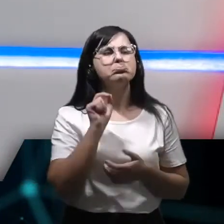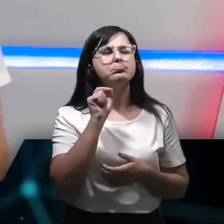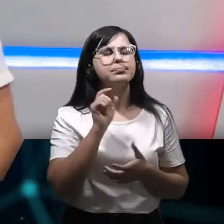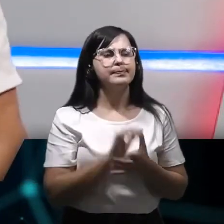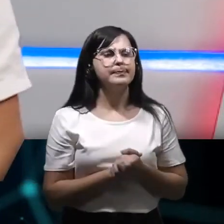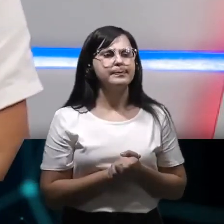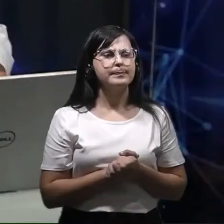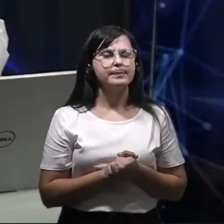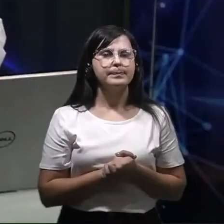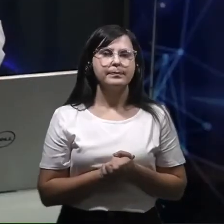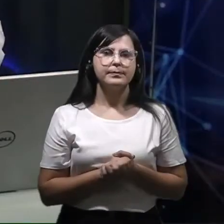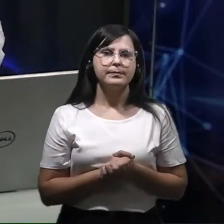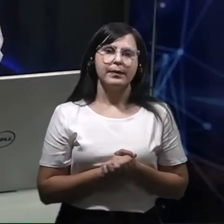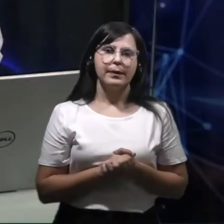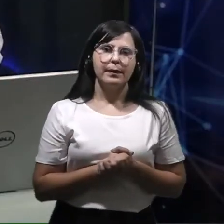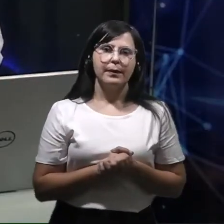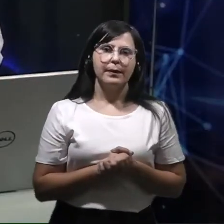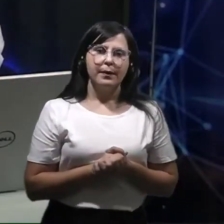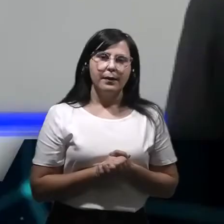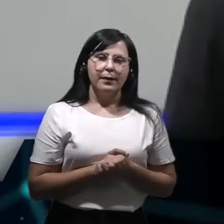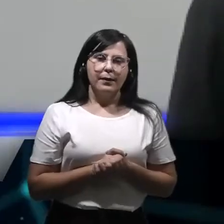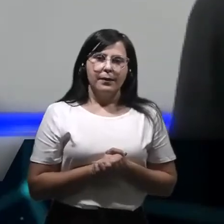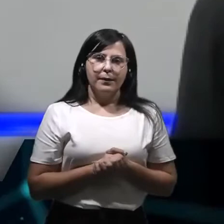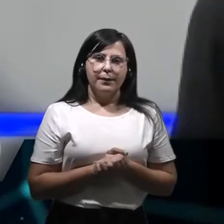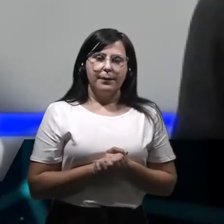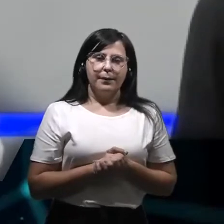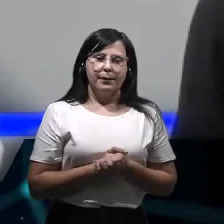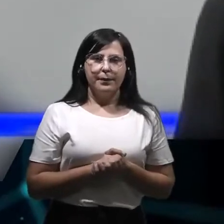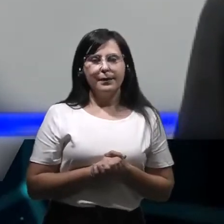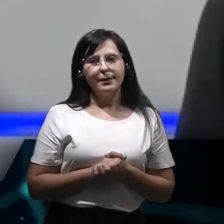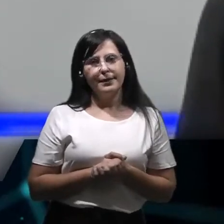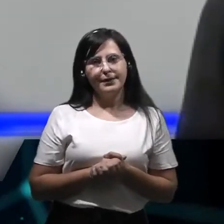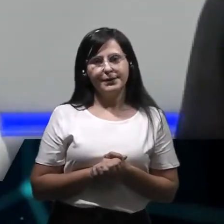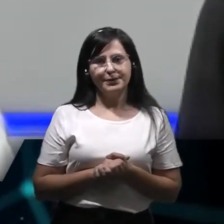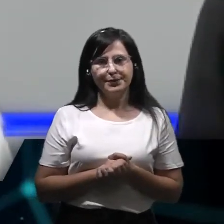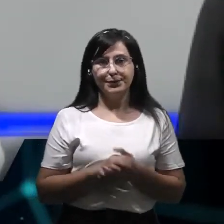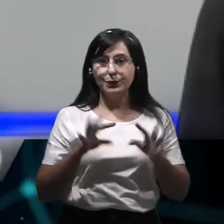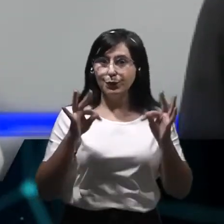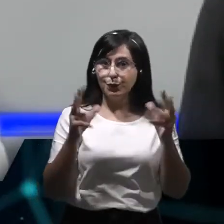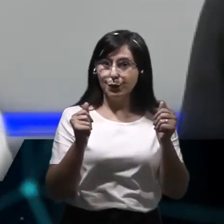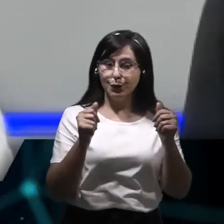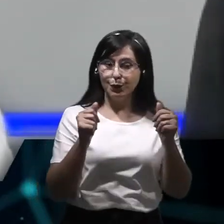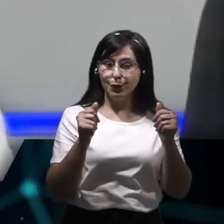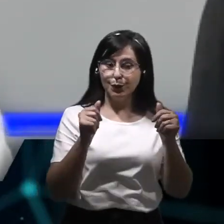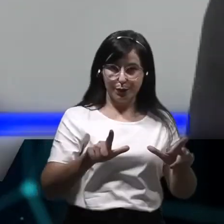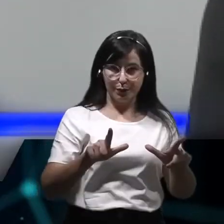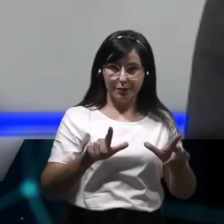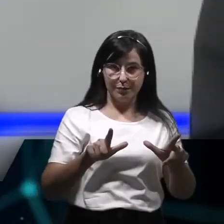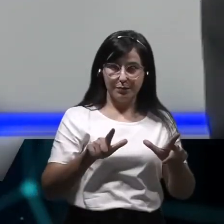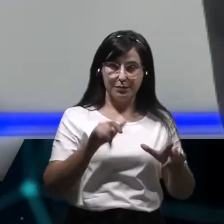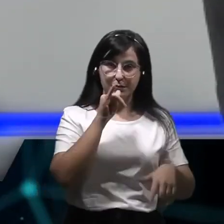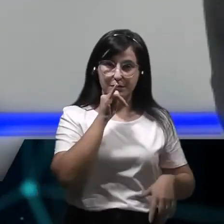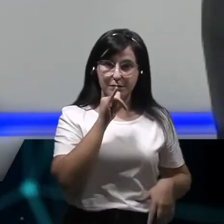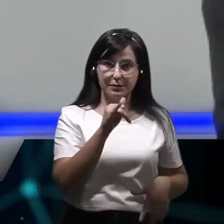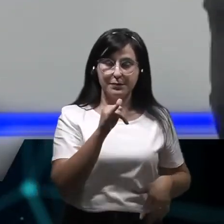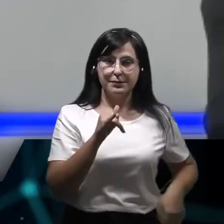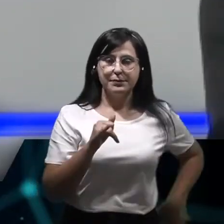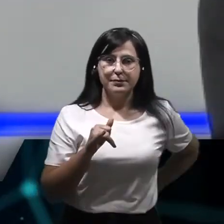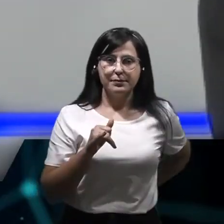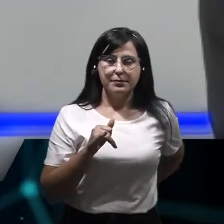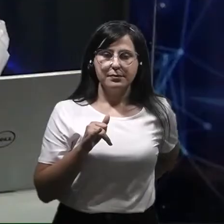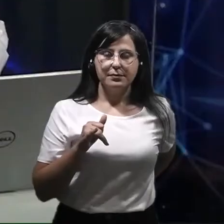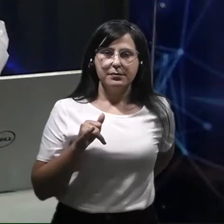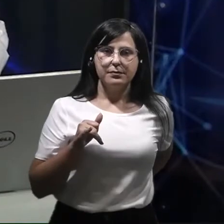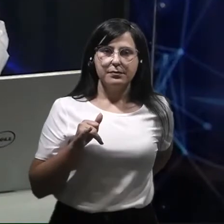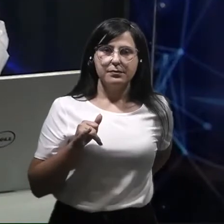ou o governo ou o governador? Um minuto para a tréplica. Em Barra do Faria, manda saia, Fazenda Nova. Só um instante, candidato, desculpa. Vou pedir para voltar o tempo, porque